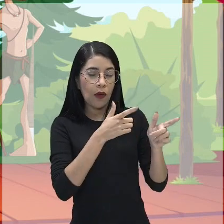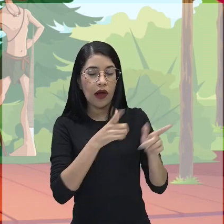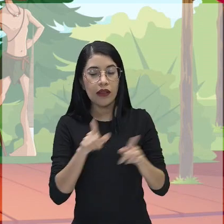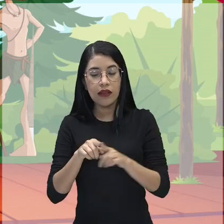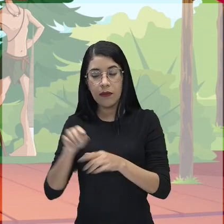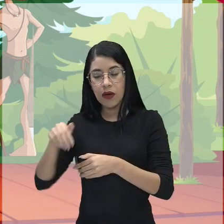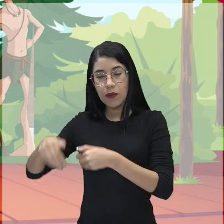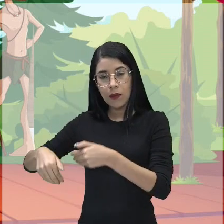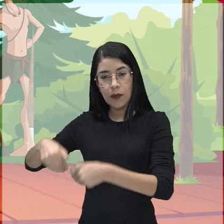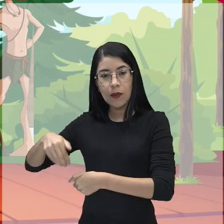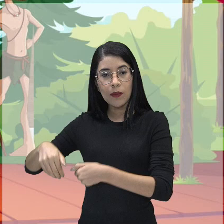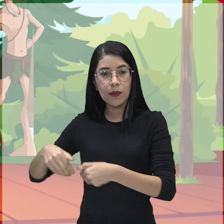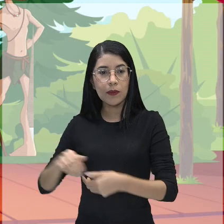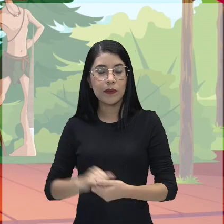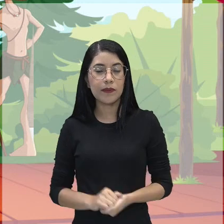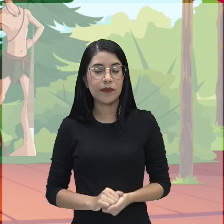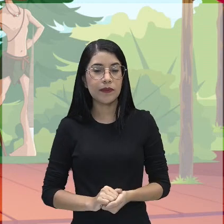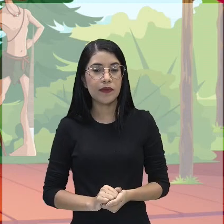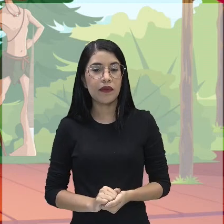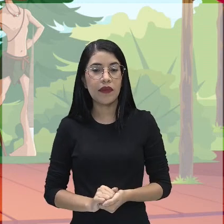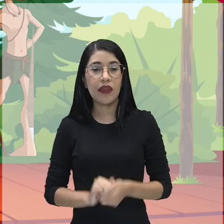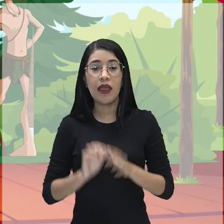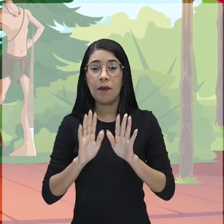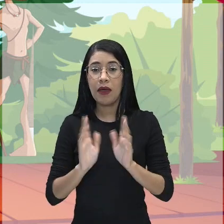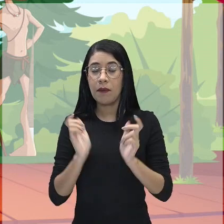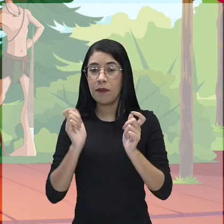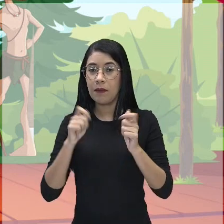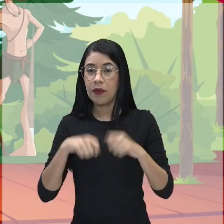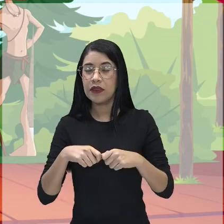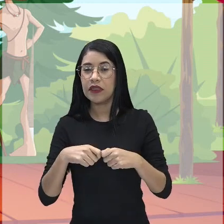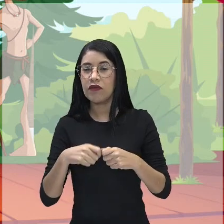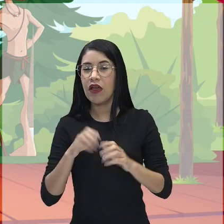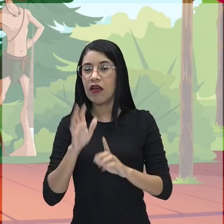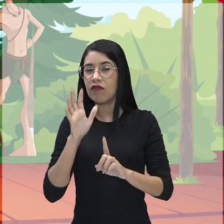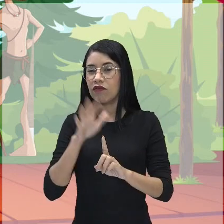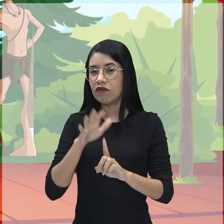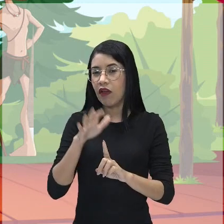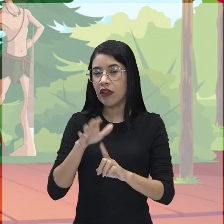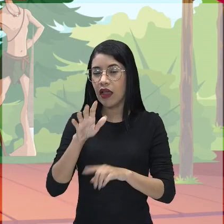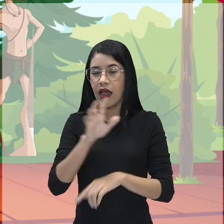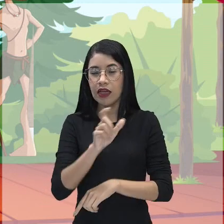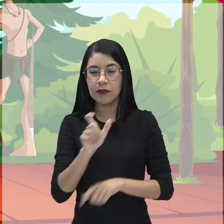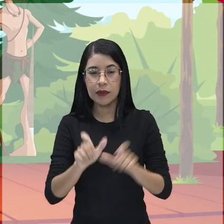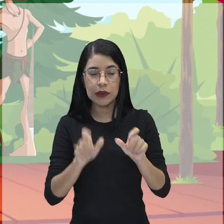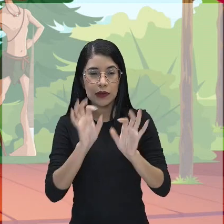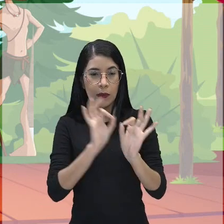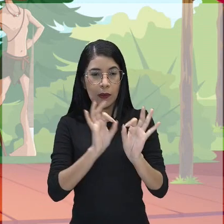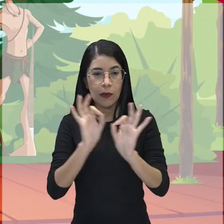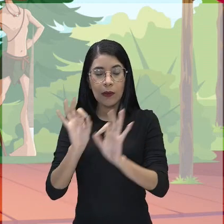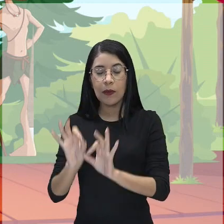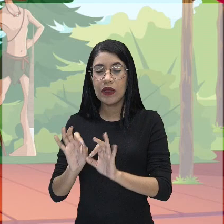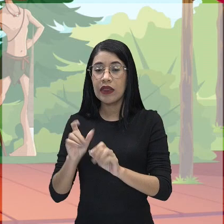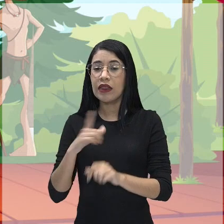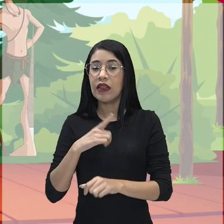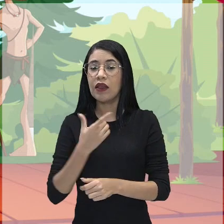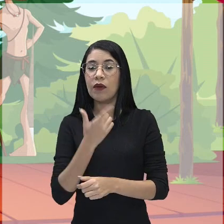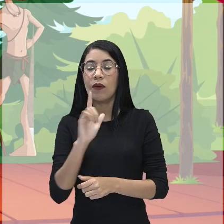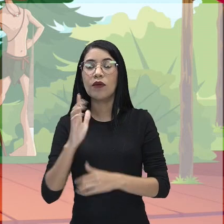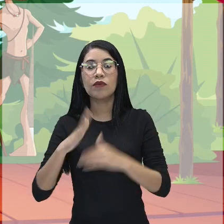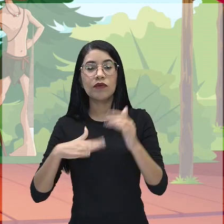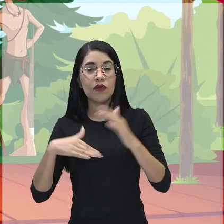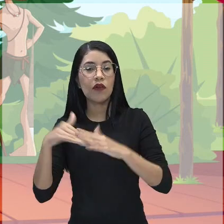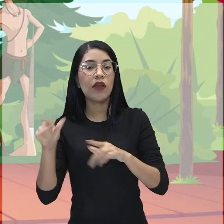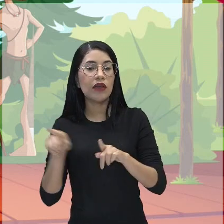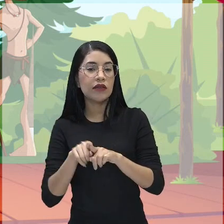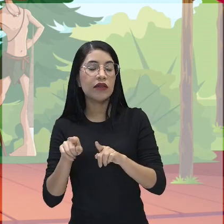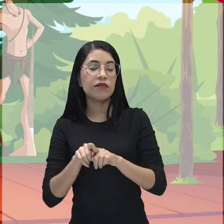Curupira, certo? Mas para que isso aconteça, para convencer esse público mesmo, existem outros profissionais